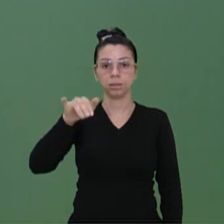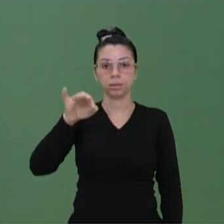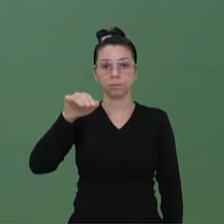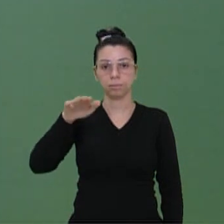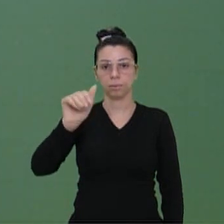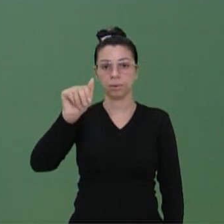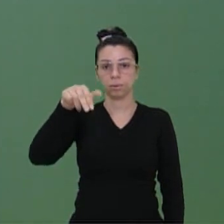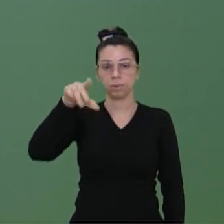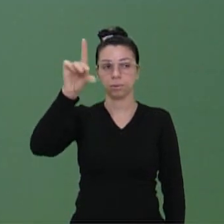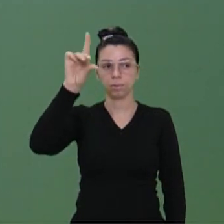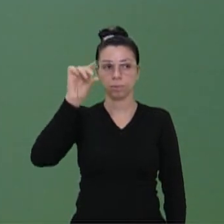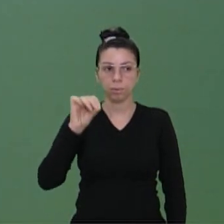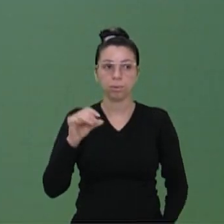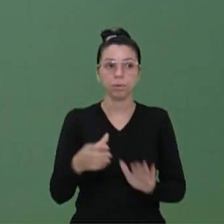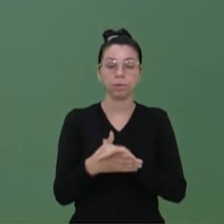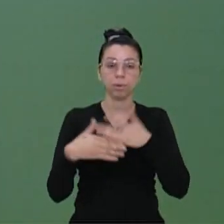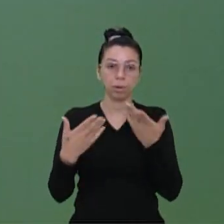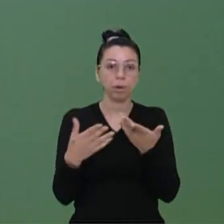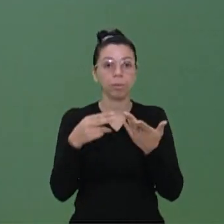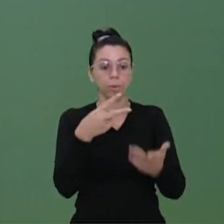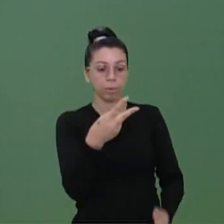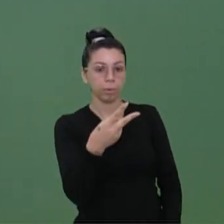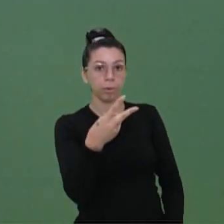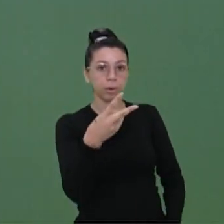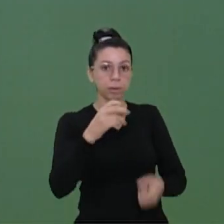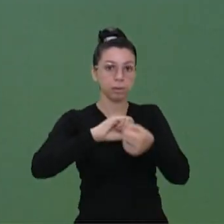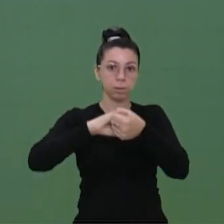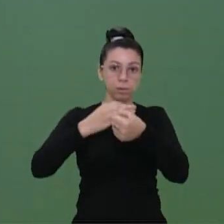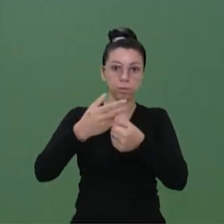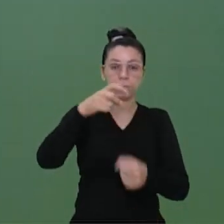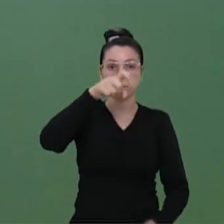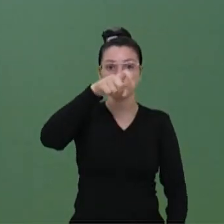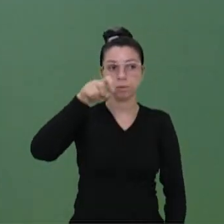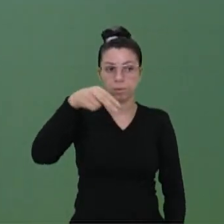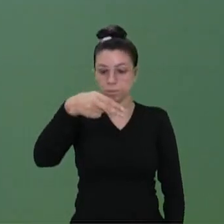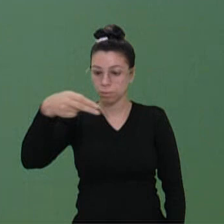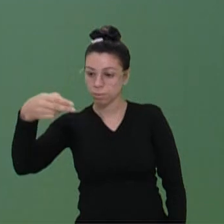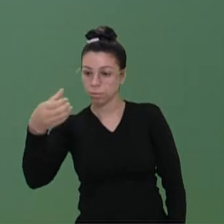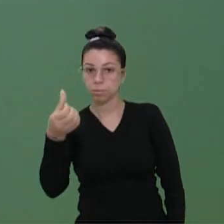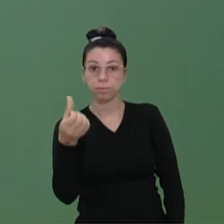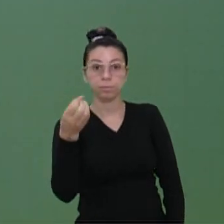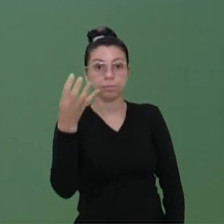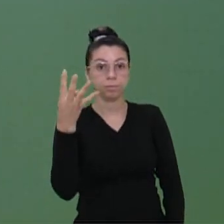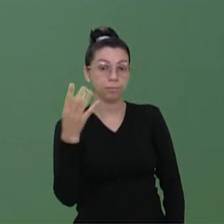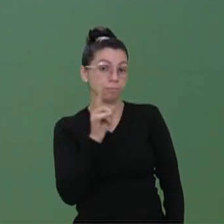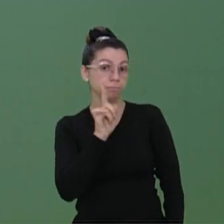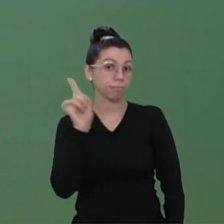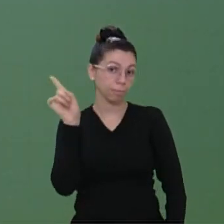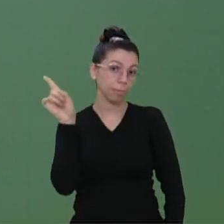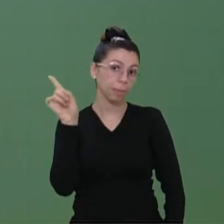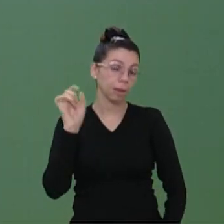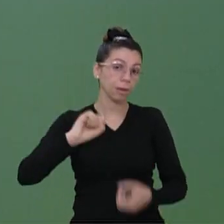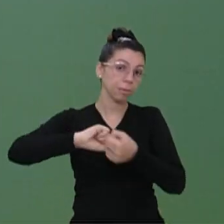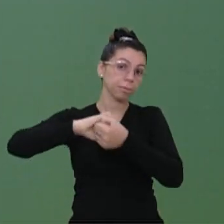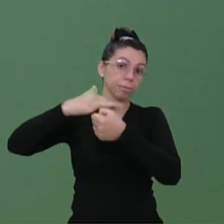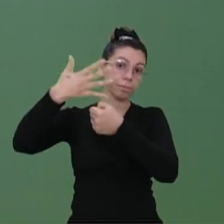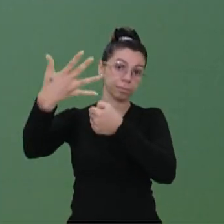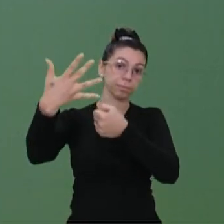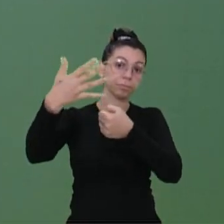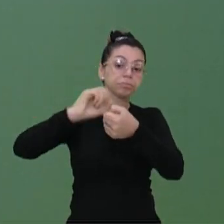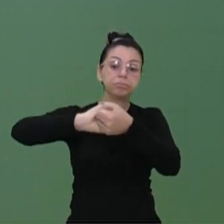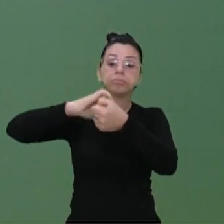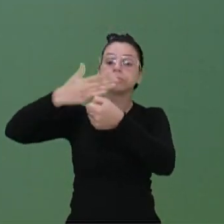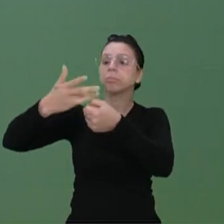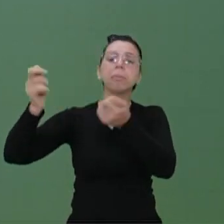64. Qual a dica do professor aqui para você terminar o exercício? Isso é uma equação exponencial. Para resolver uma